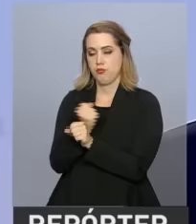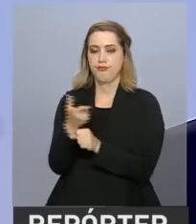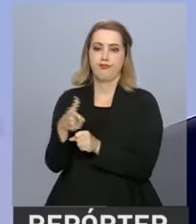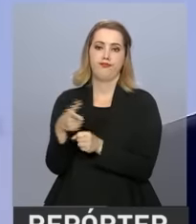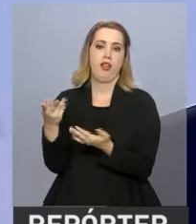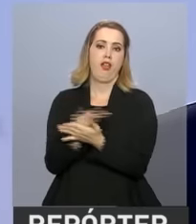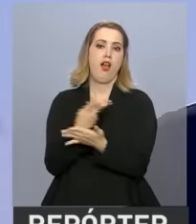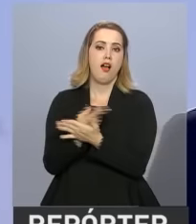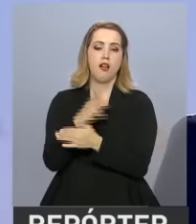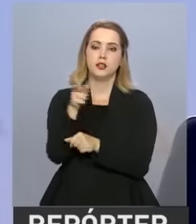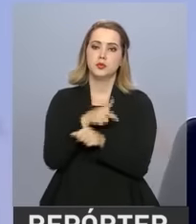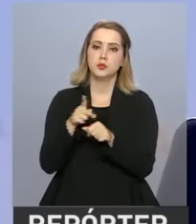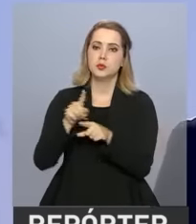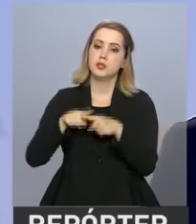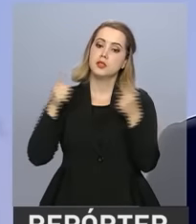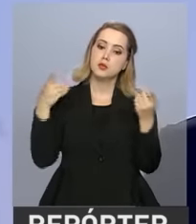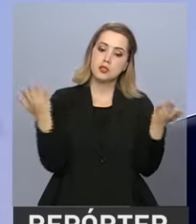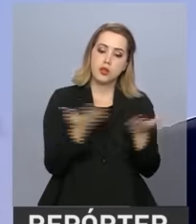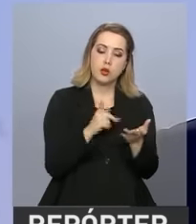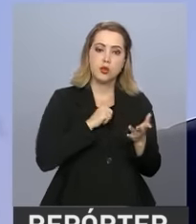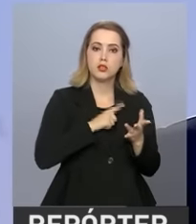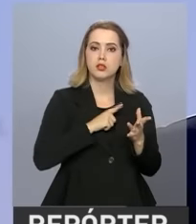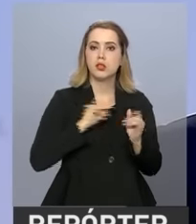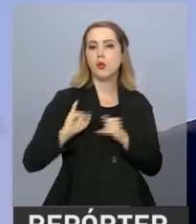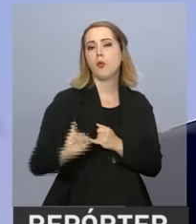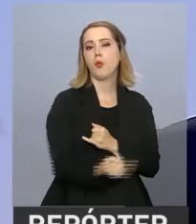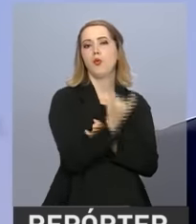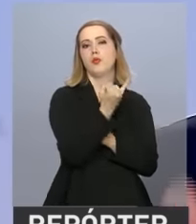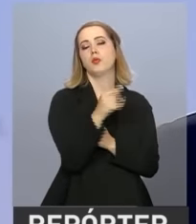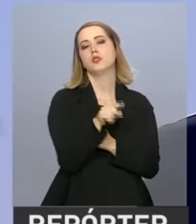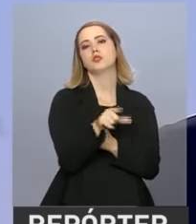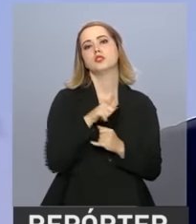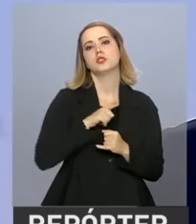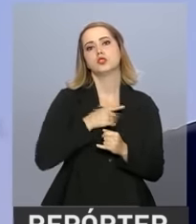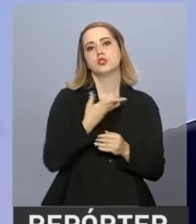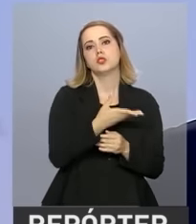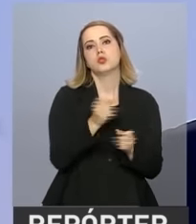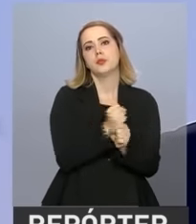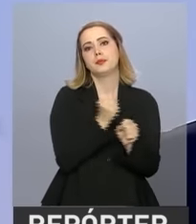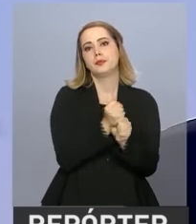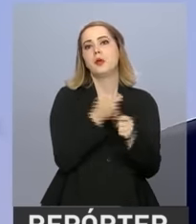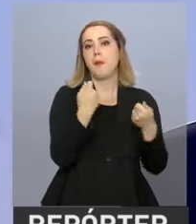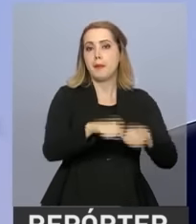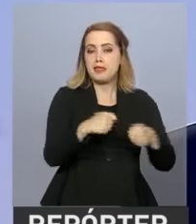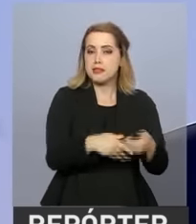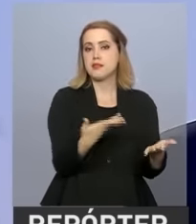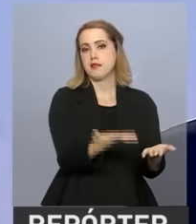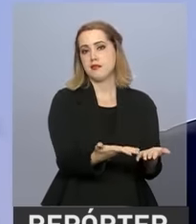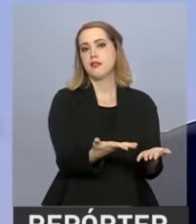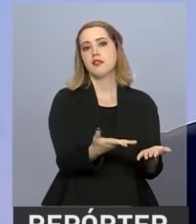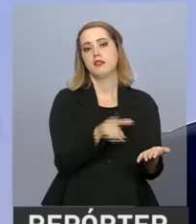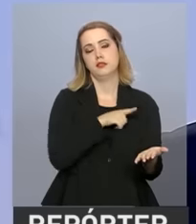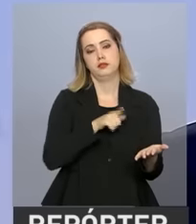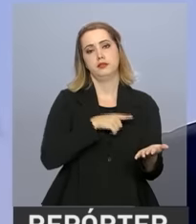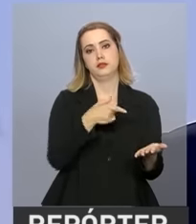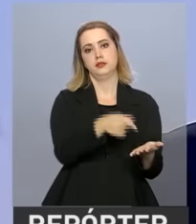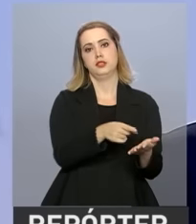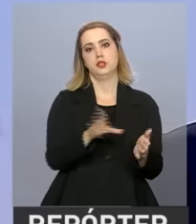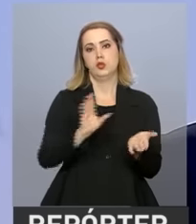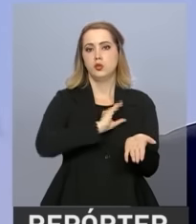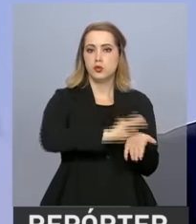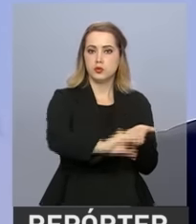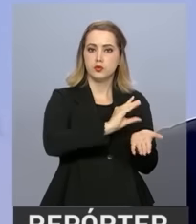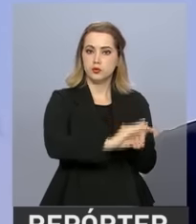país. Por outro lado, criou uma oportunidade muito importante, que é a existência de demanda no Brasil para